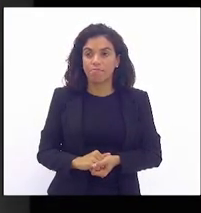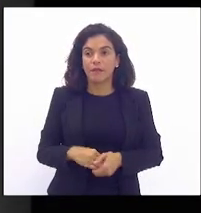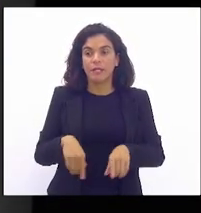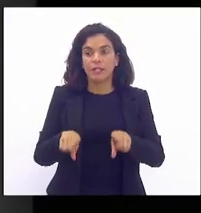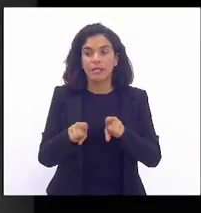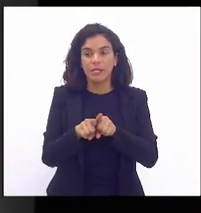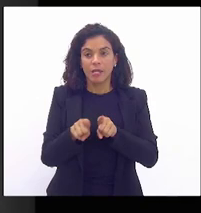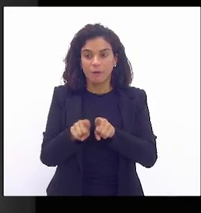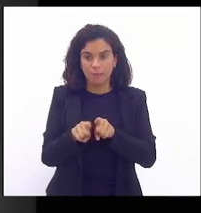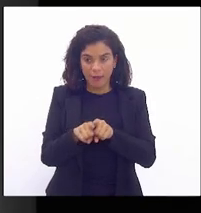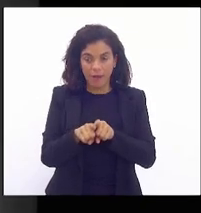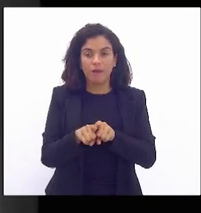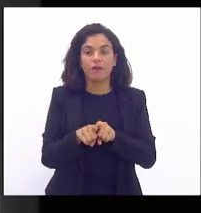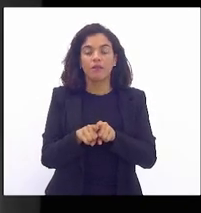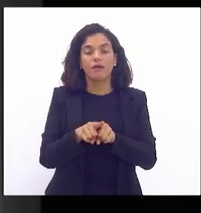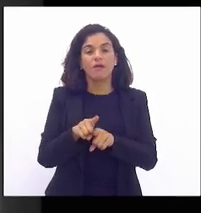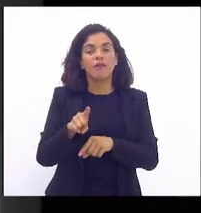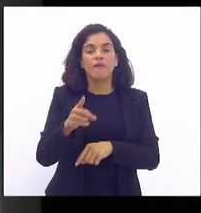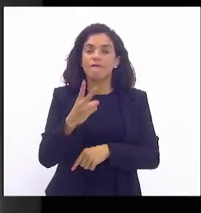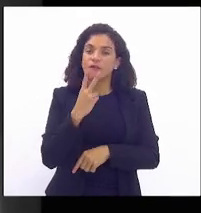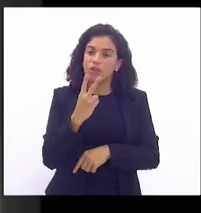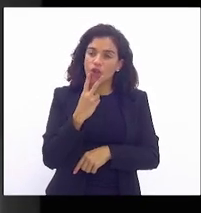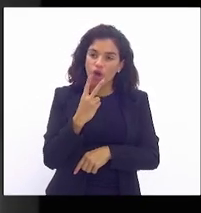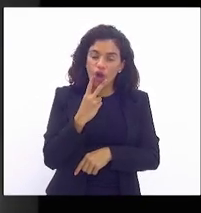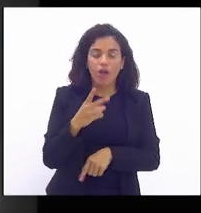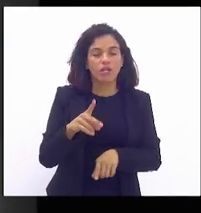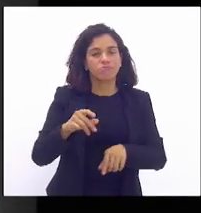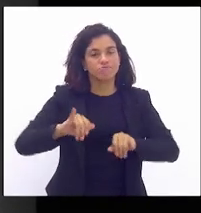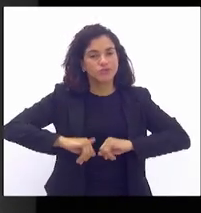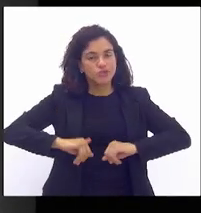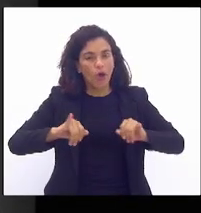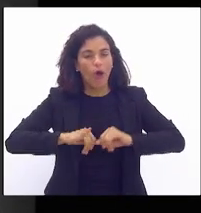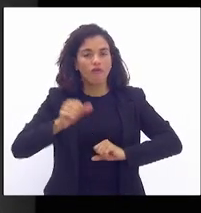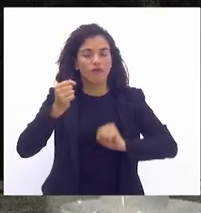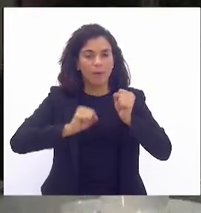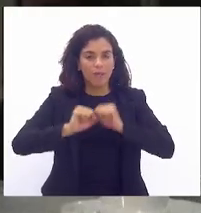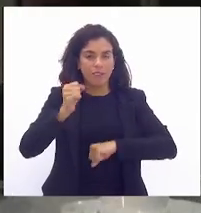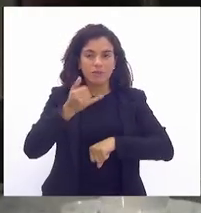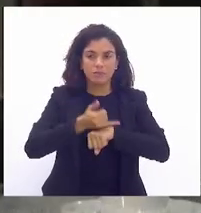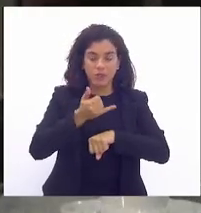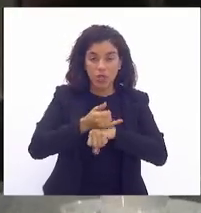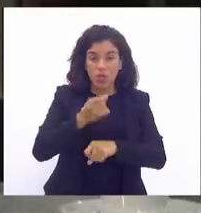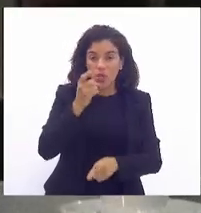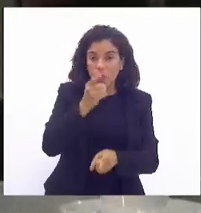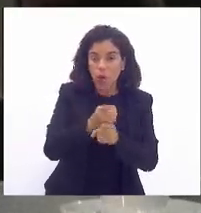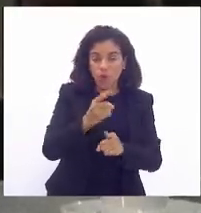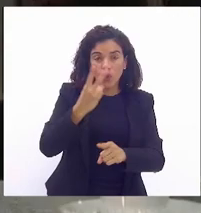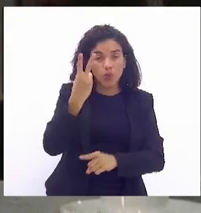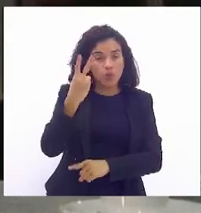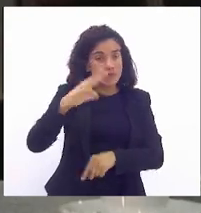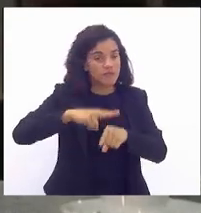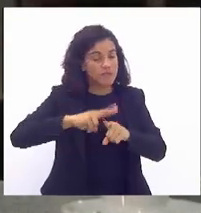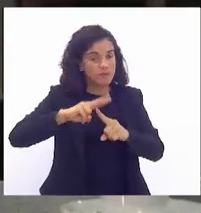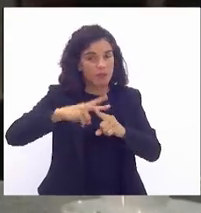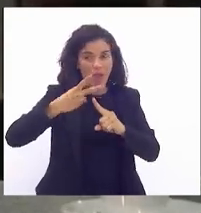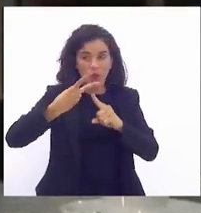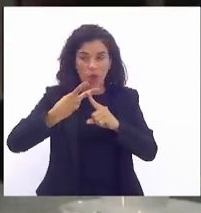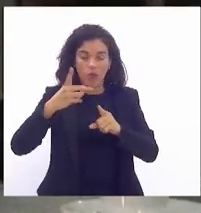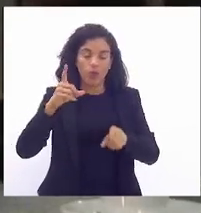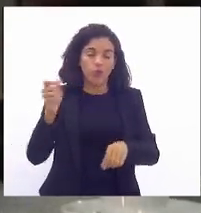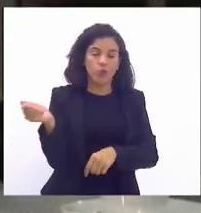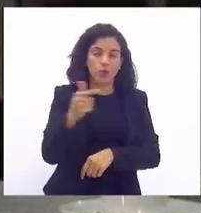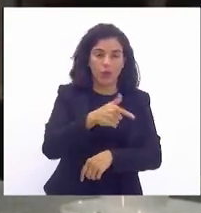também, em Vitória, no Espírito Santo, que sofre muito com a atividade siderúrgica, foram encontrados valores duas vezes maiores do que o padrão que era encontrado no